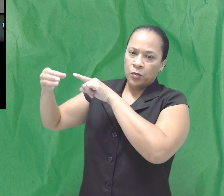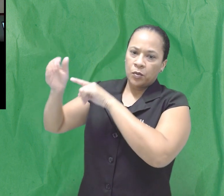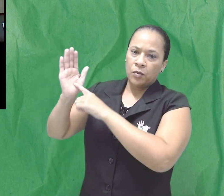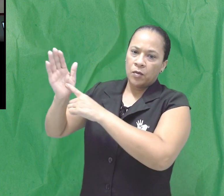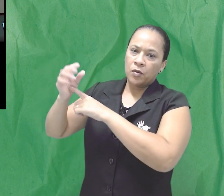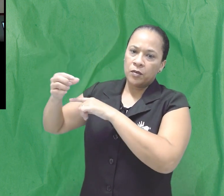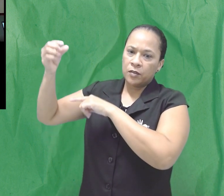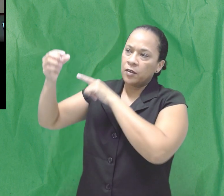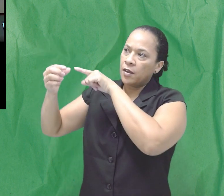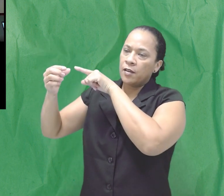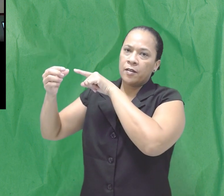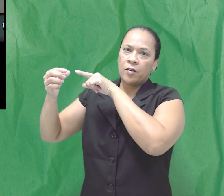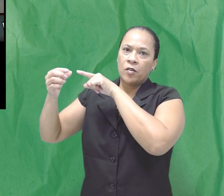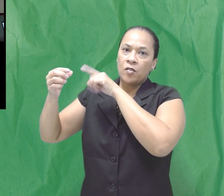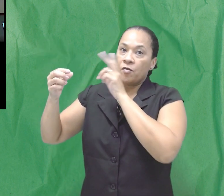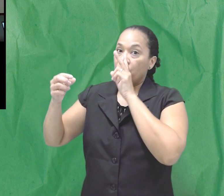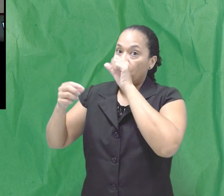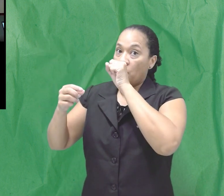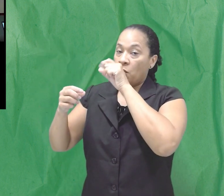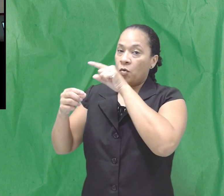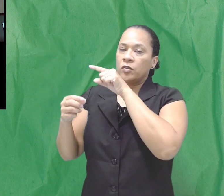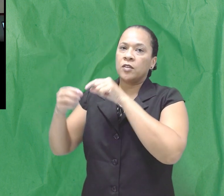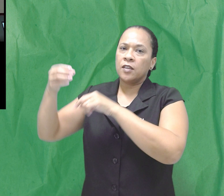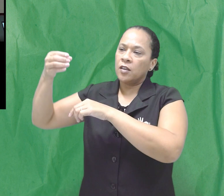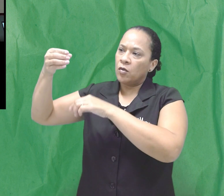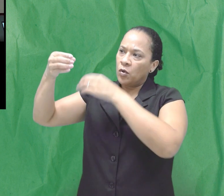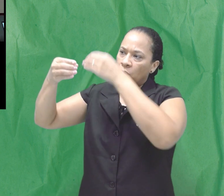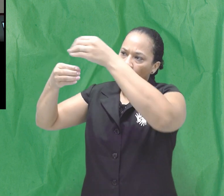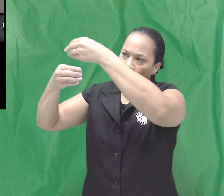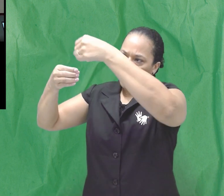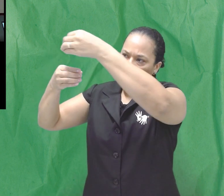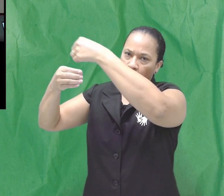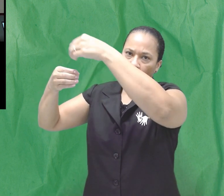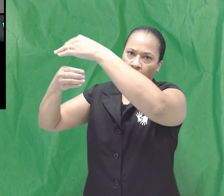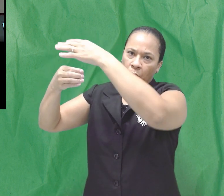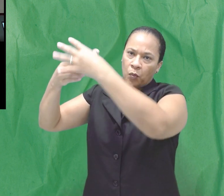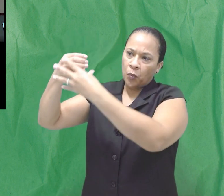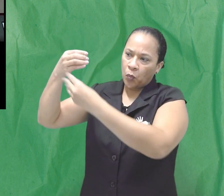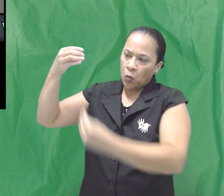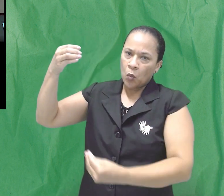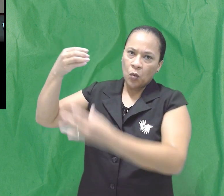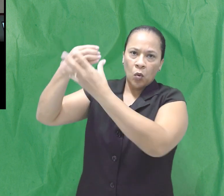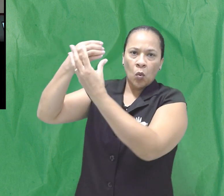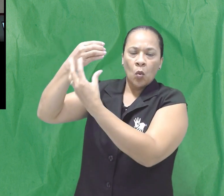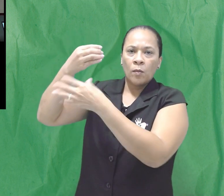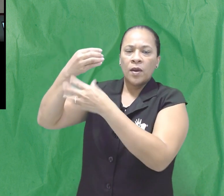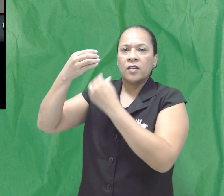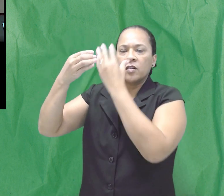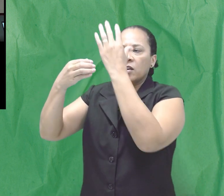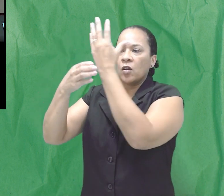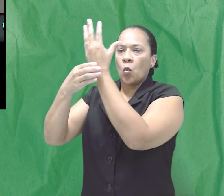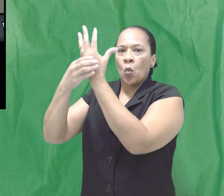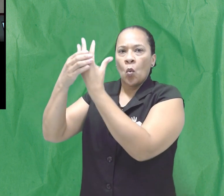resistentes e utilizados para recolher o filtrado em processos de filtração a vácuo. Nós podemos identificar que